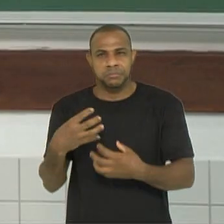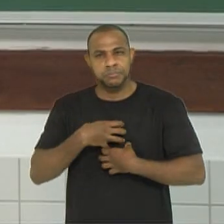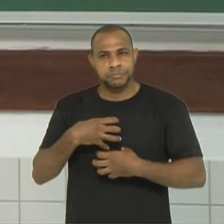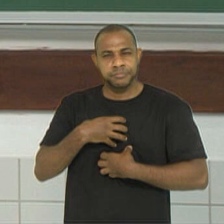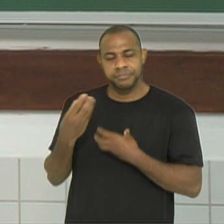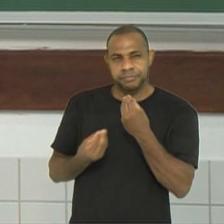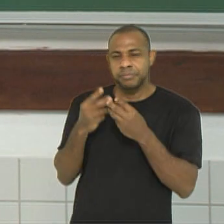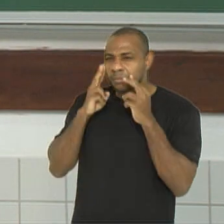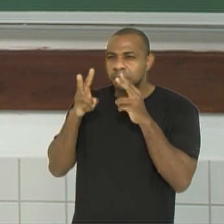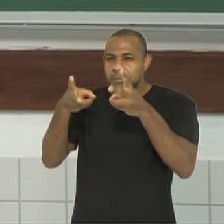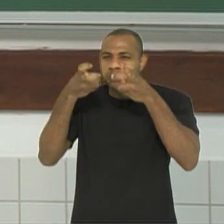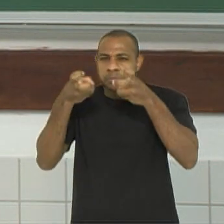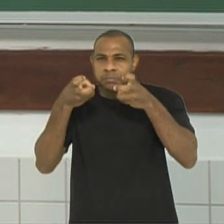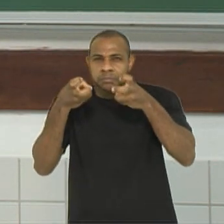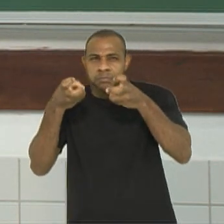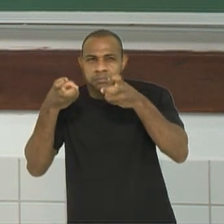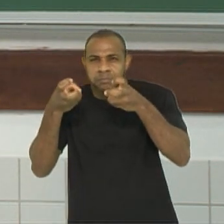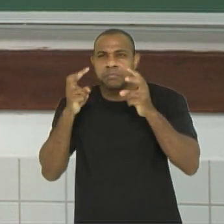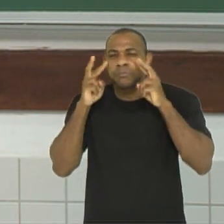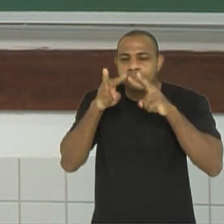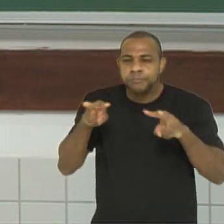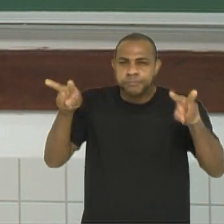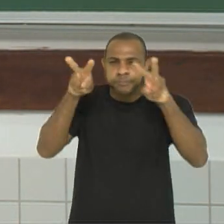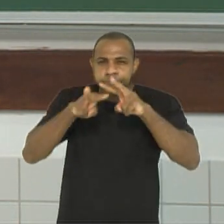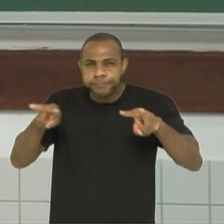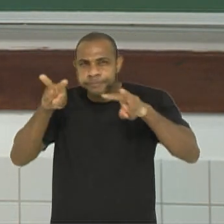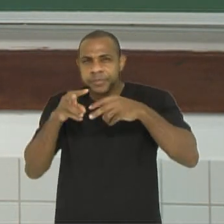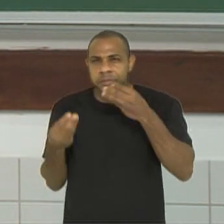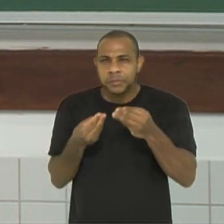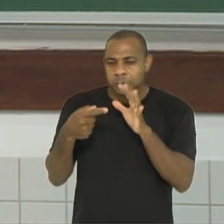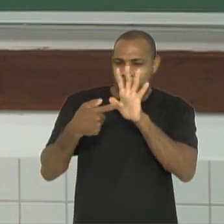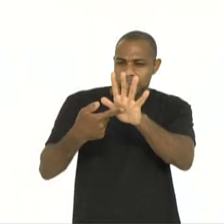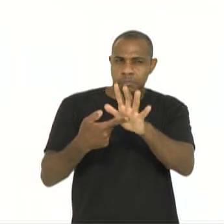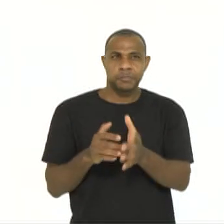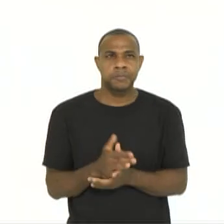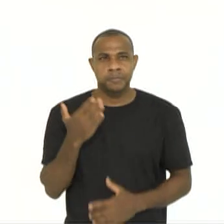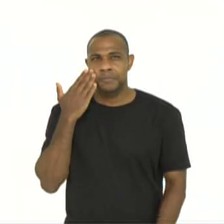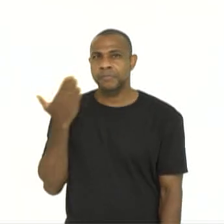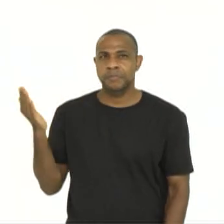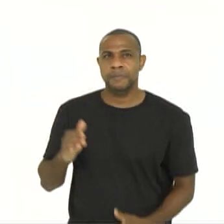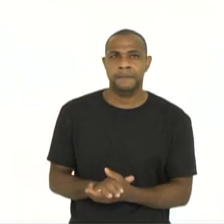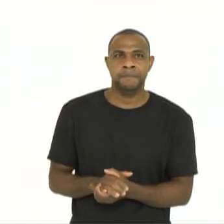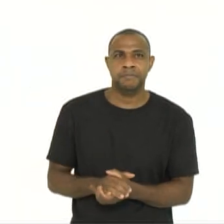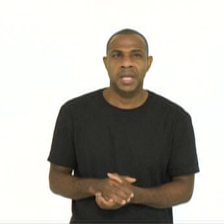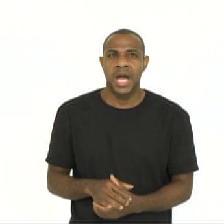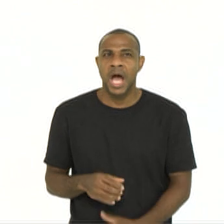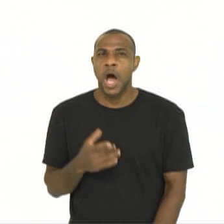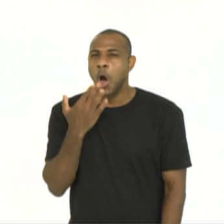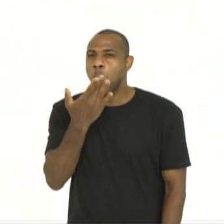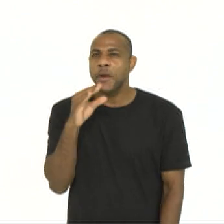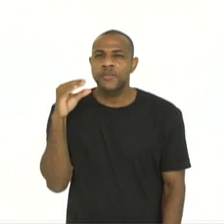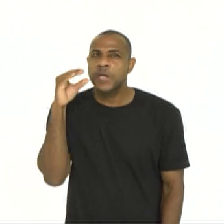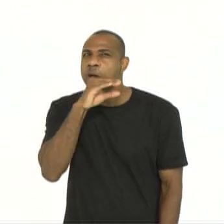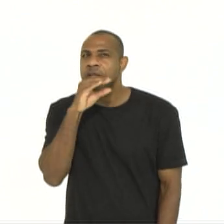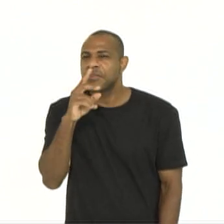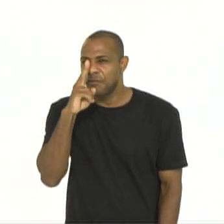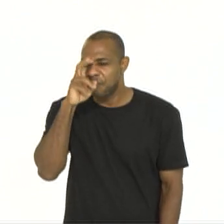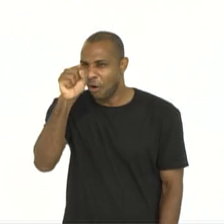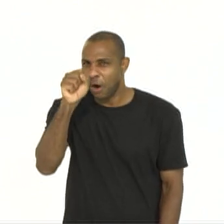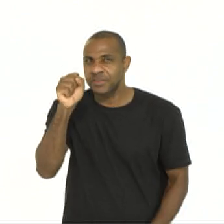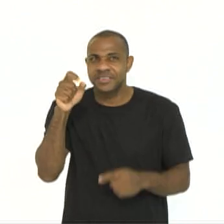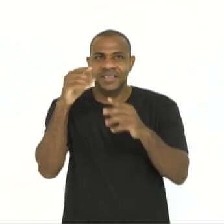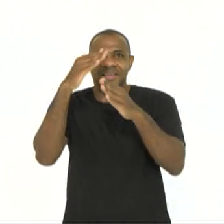nós olhamos para elas, essas sensações visuais que elas nos transmitem, tá bom? Por exemplo, as cores quentes, tá? São cores que elas